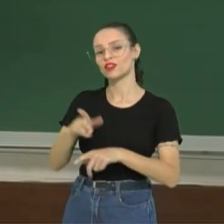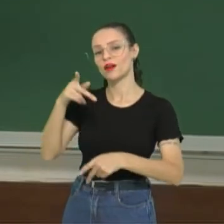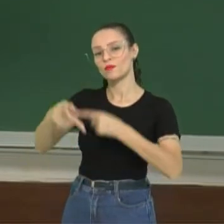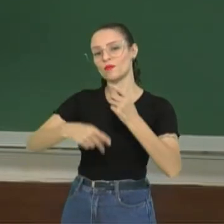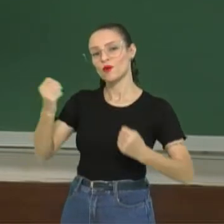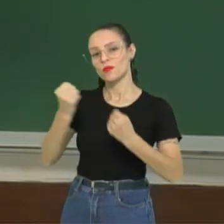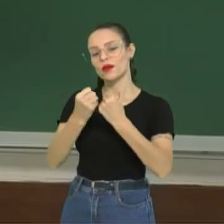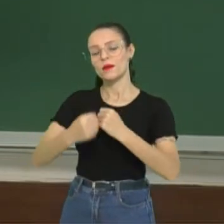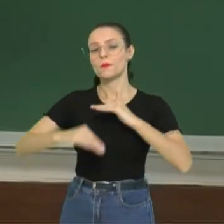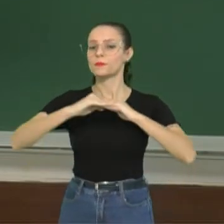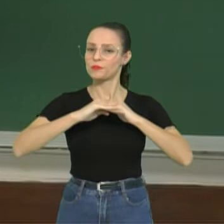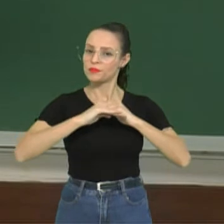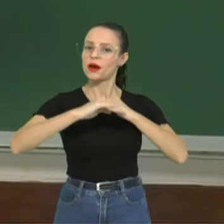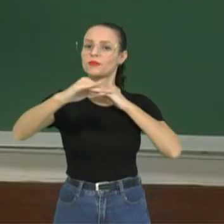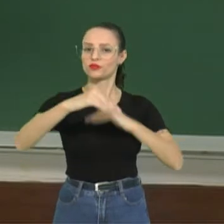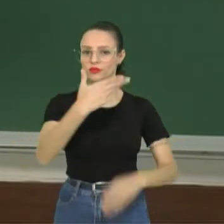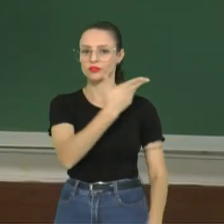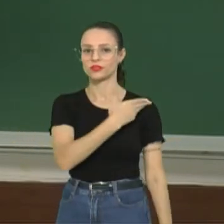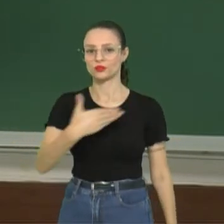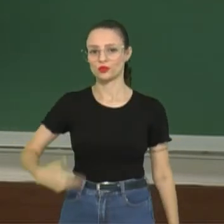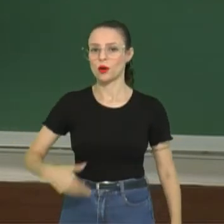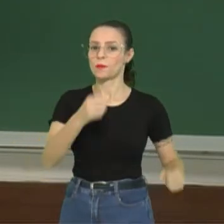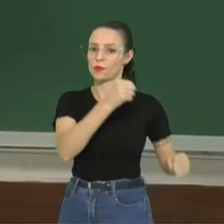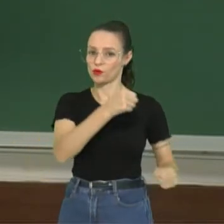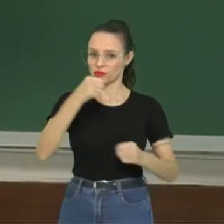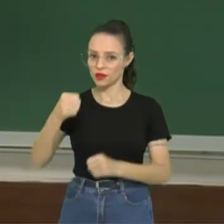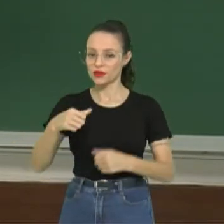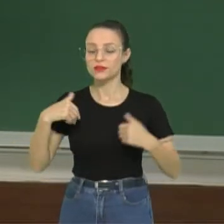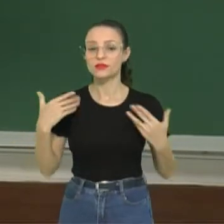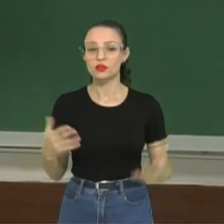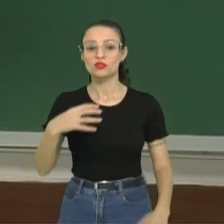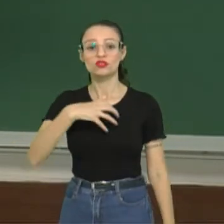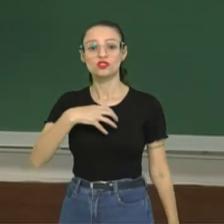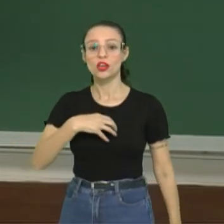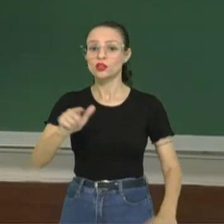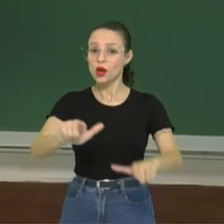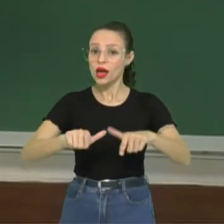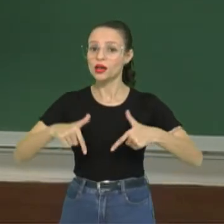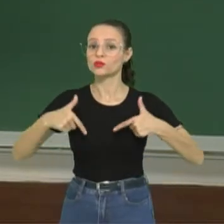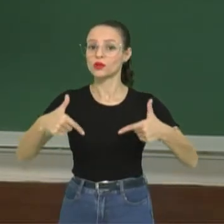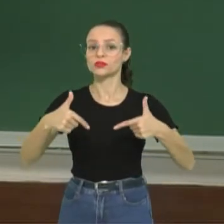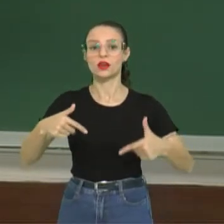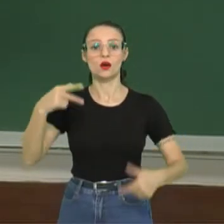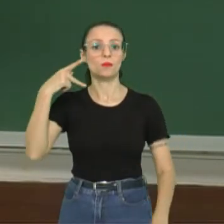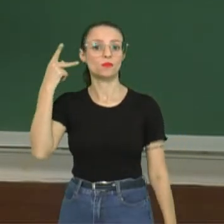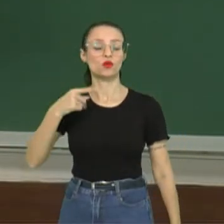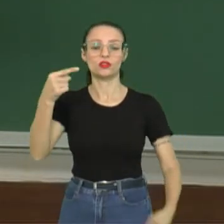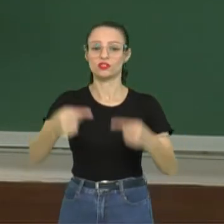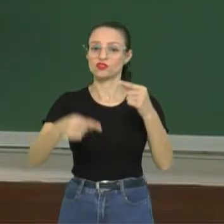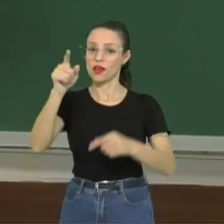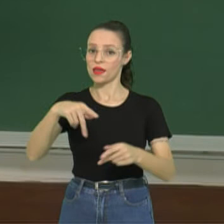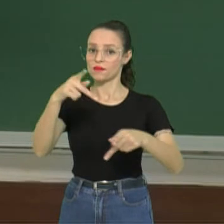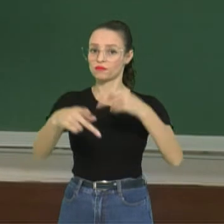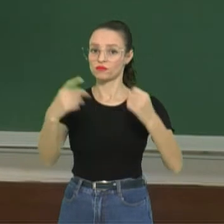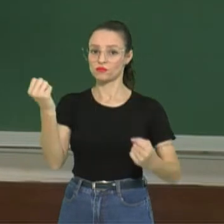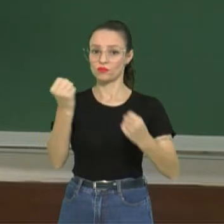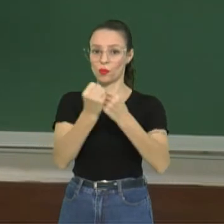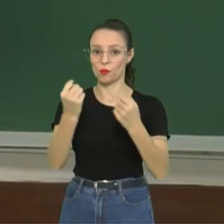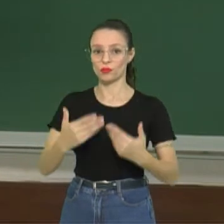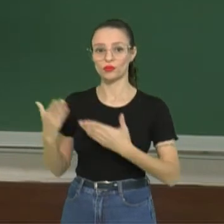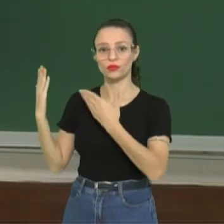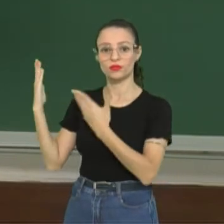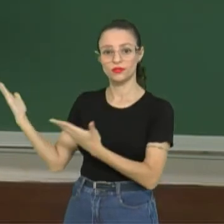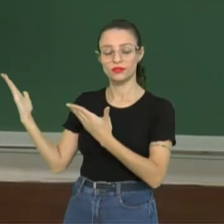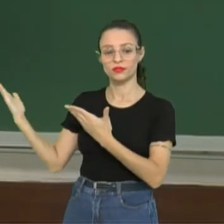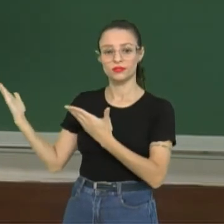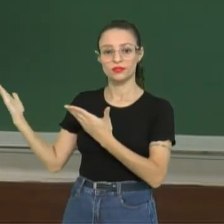para a manutenção do seu poder tá a forma de atuação política é uma forma populista a gente tem aí